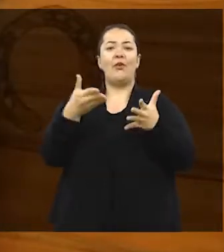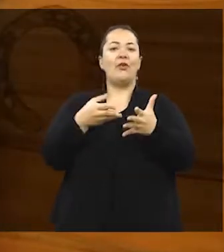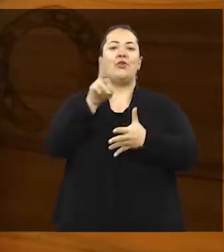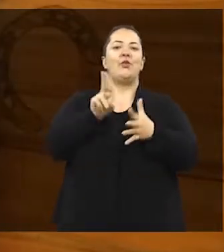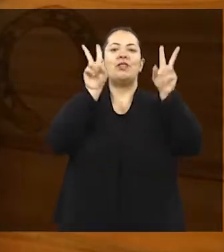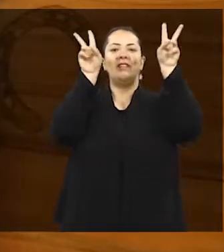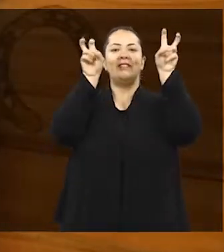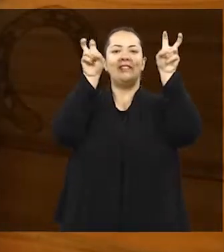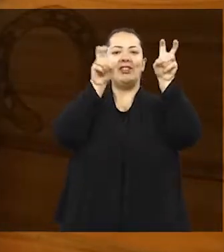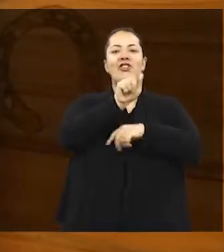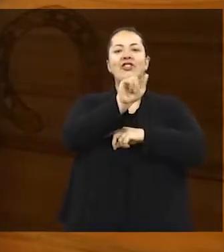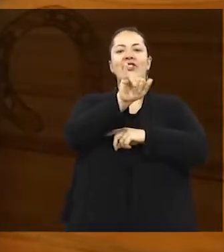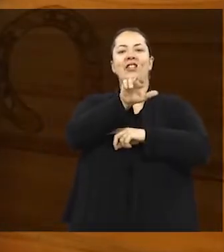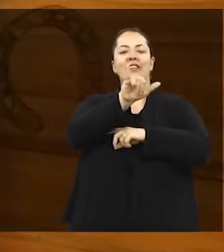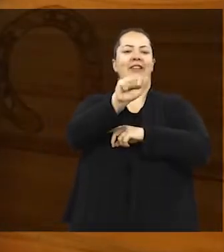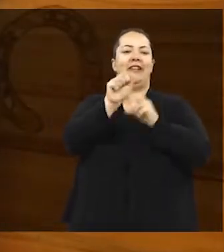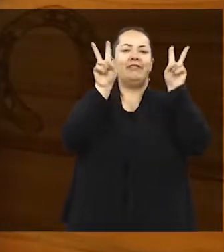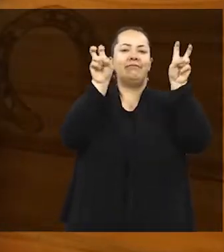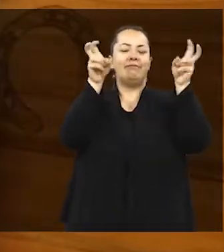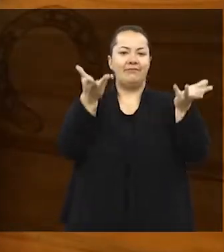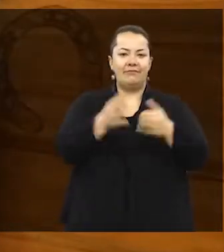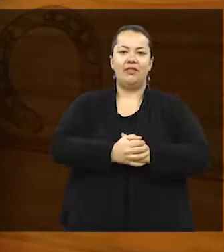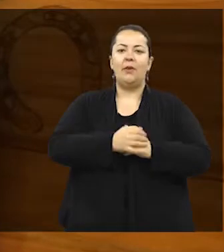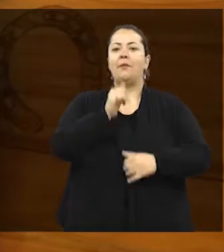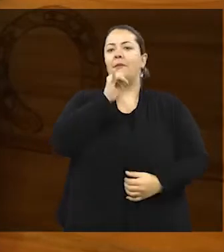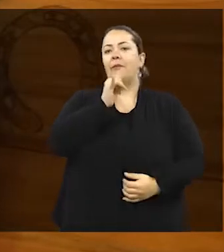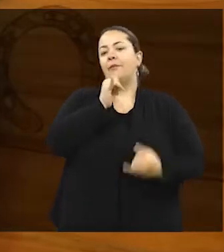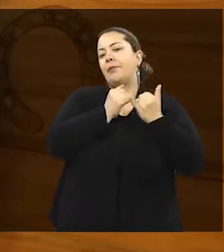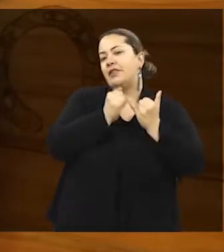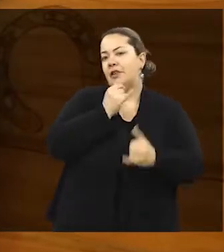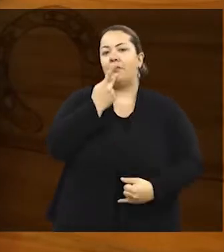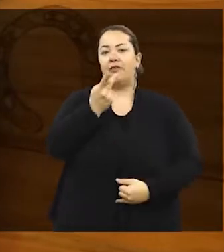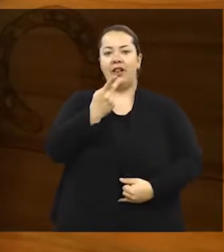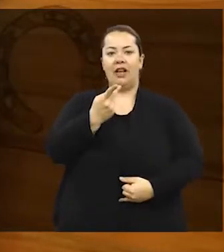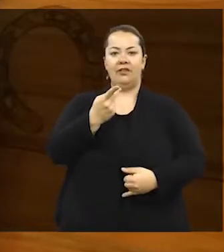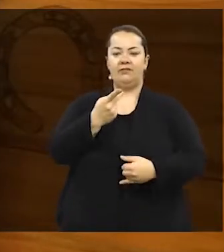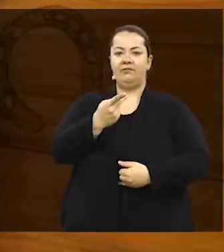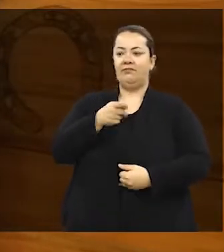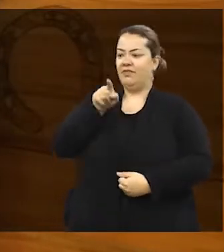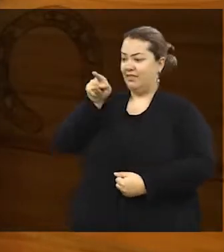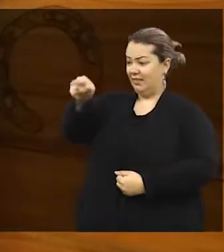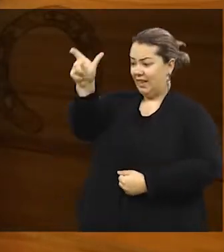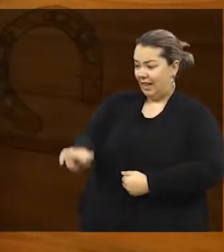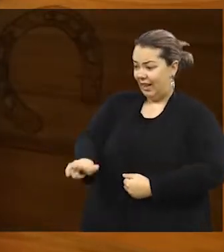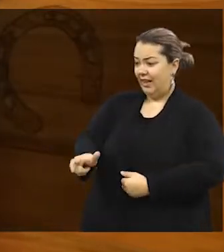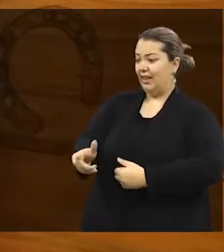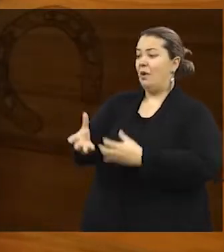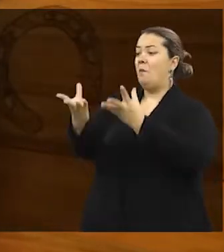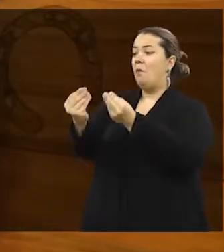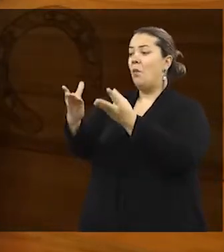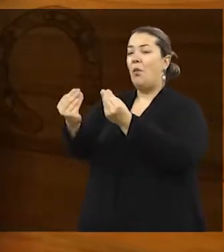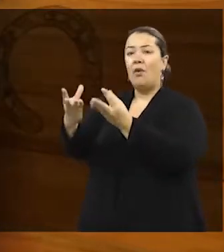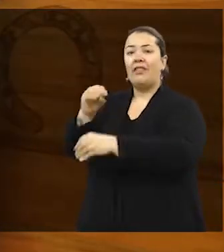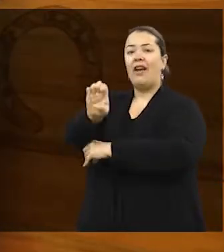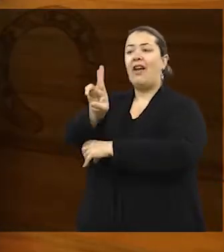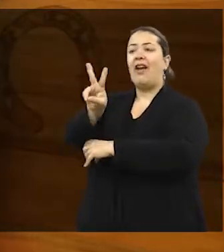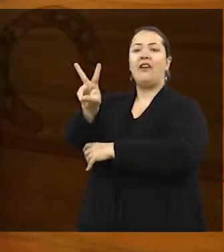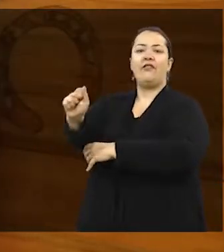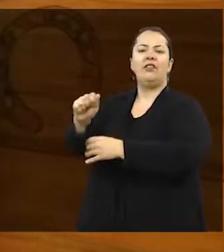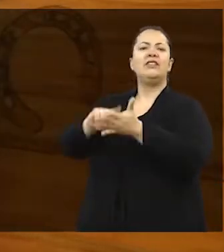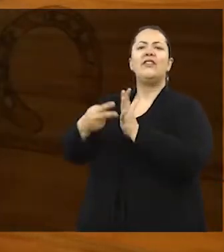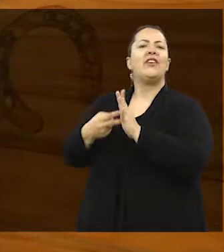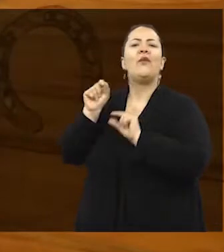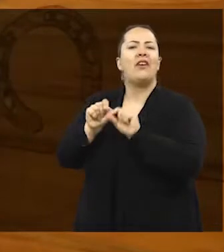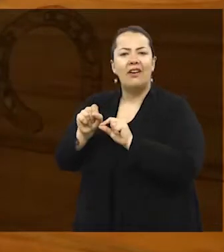tornou tão intrínseco na vida dos gaúchos que passou a ser utilizado como forma de expressão. Por exemplo,